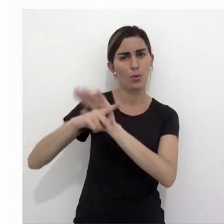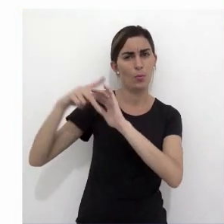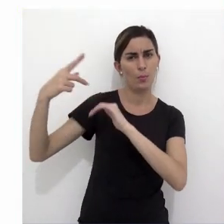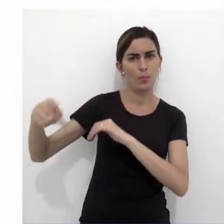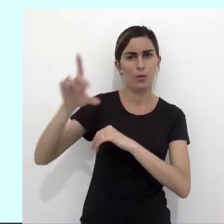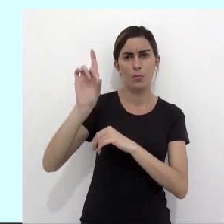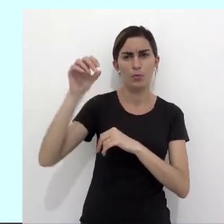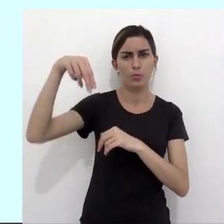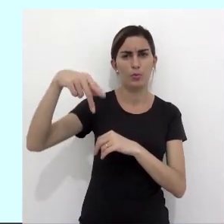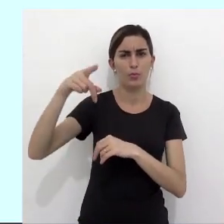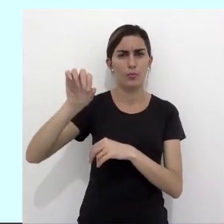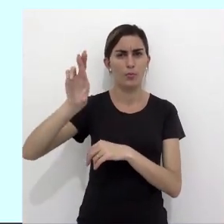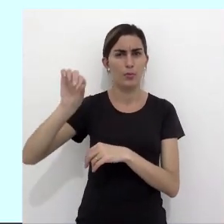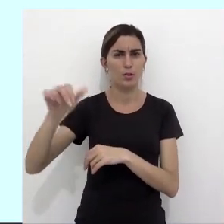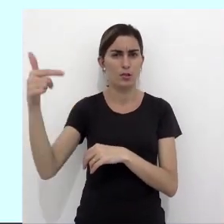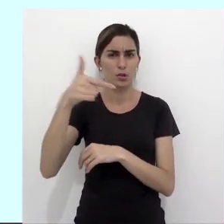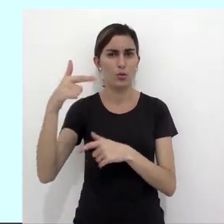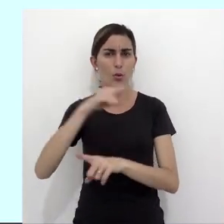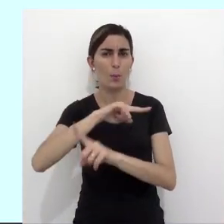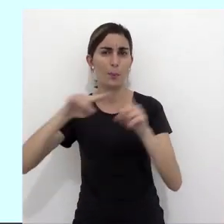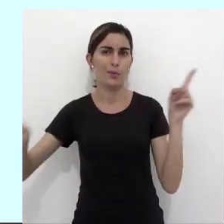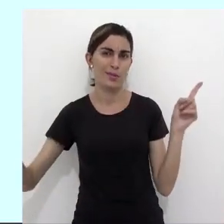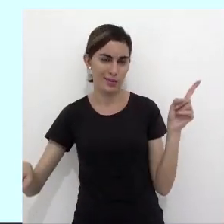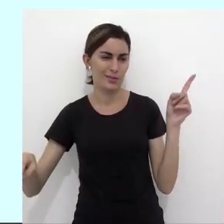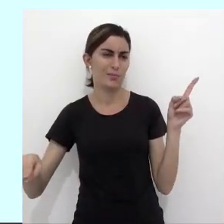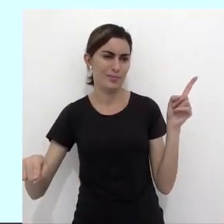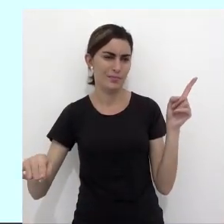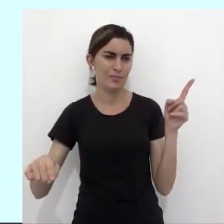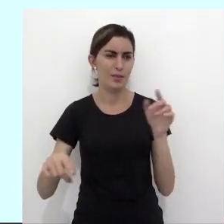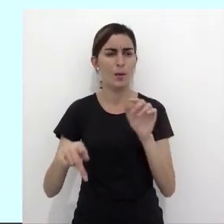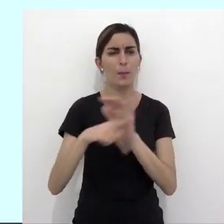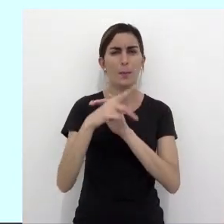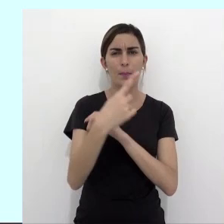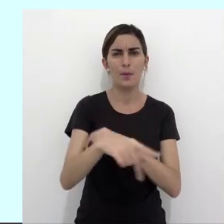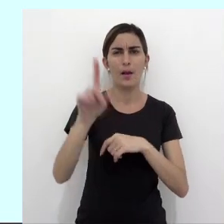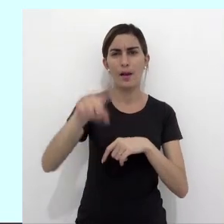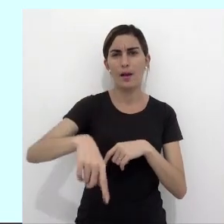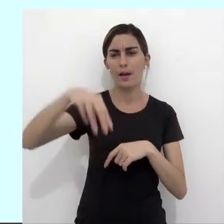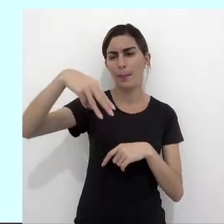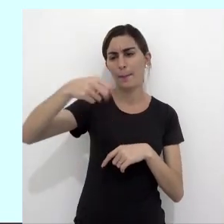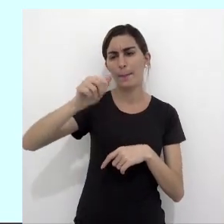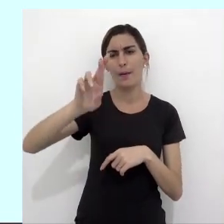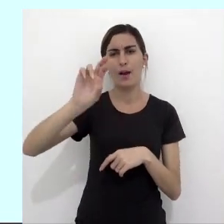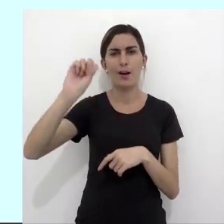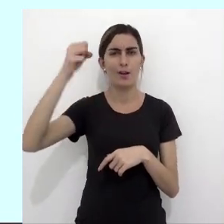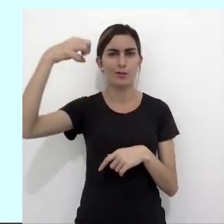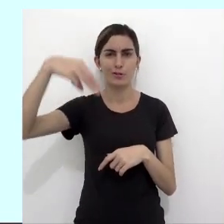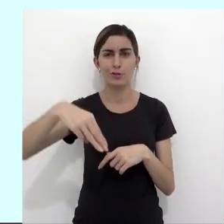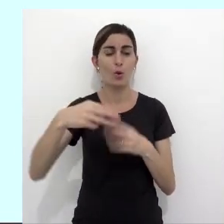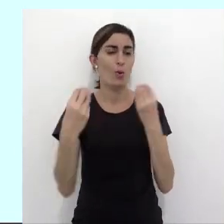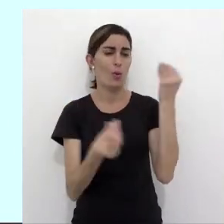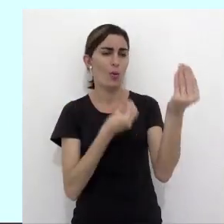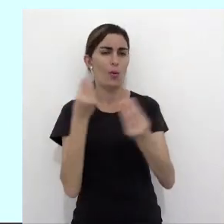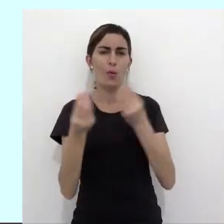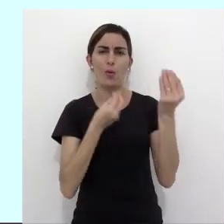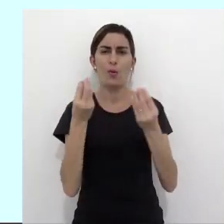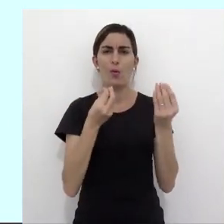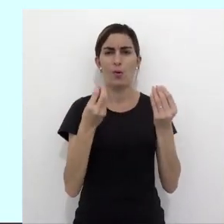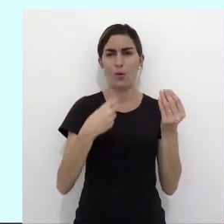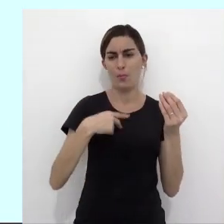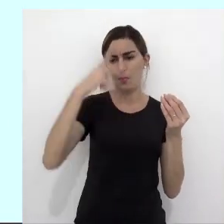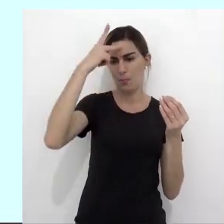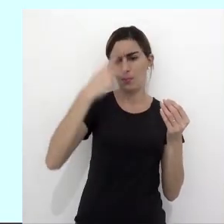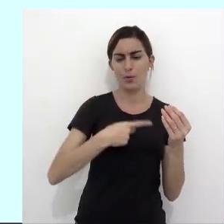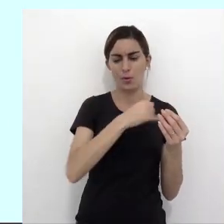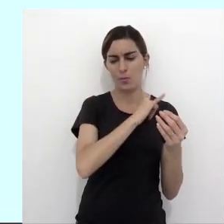II proibiu essa bula no Brasil. O próprio Dom Pedro II ele era um maçom. Então como é que o próprio imperador não podia